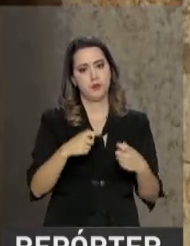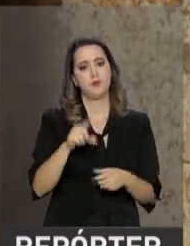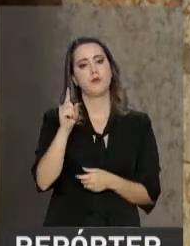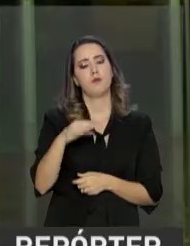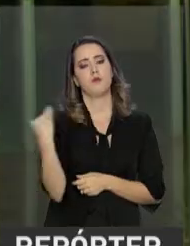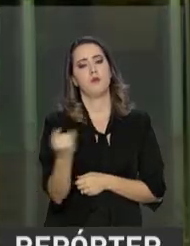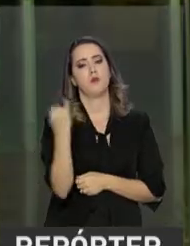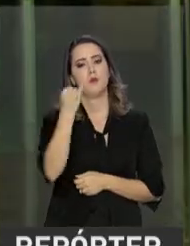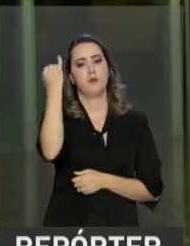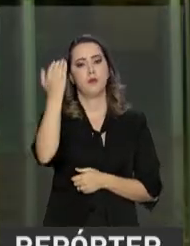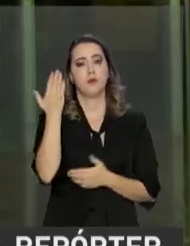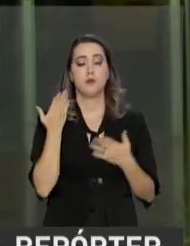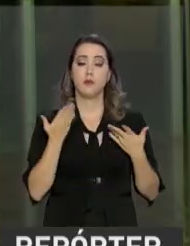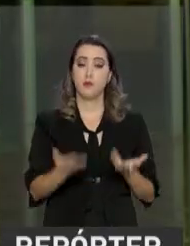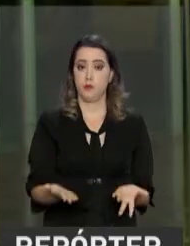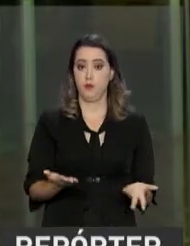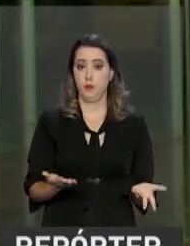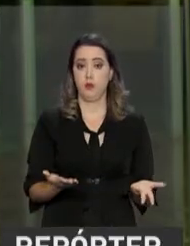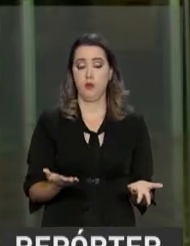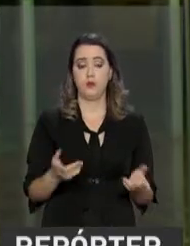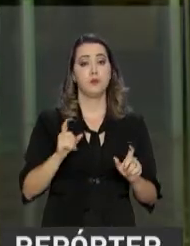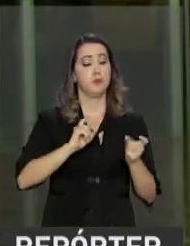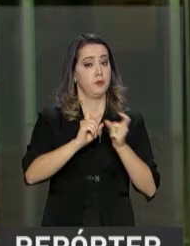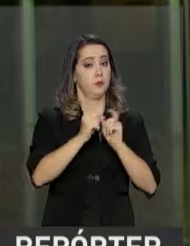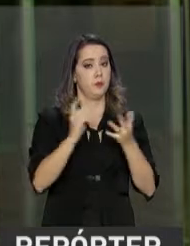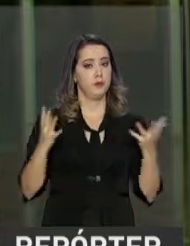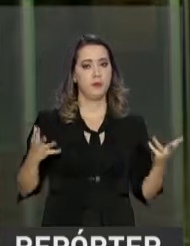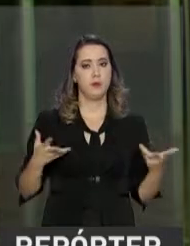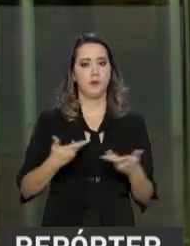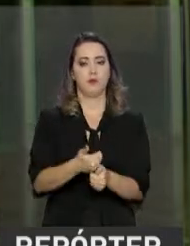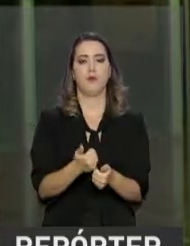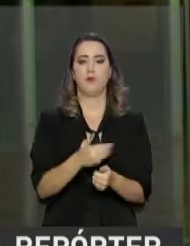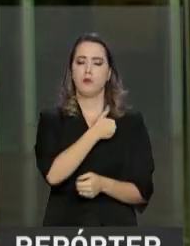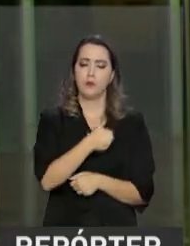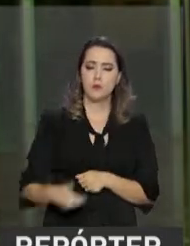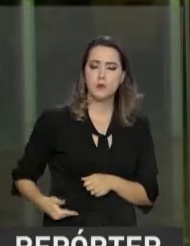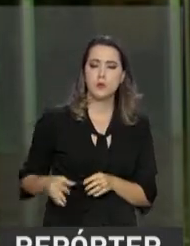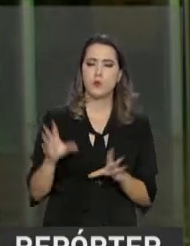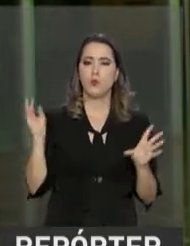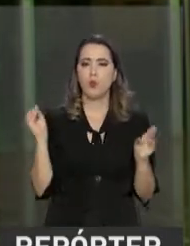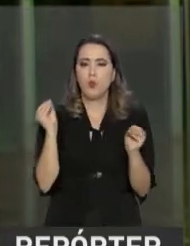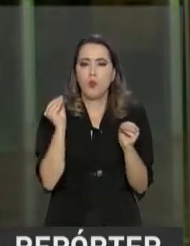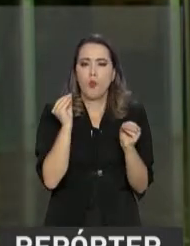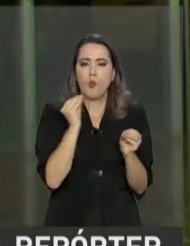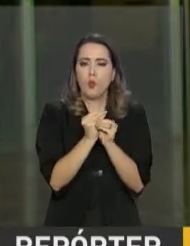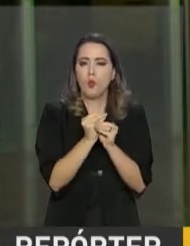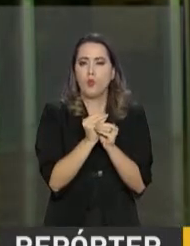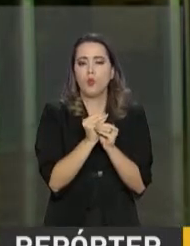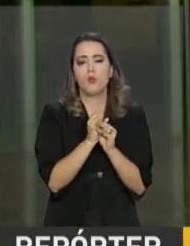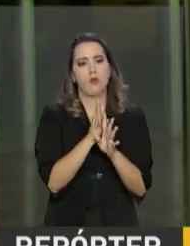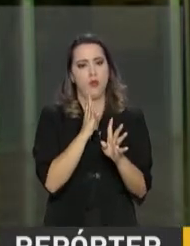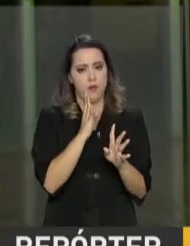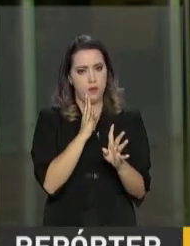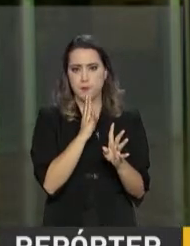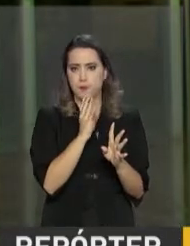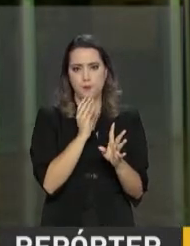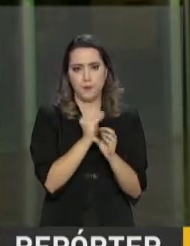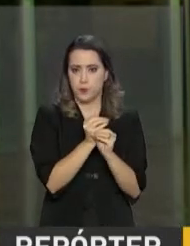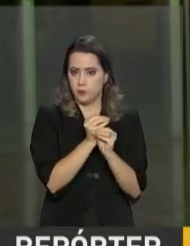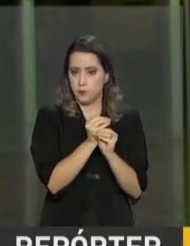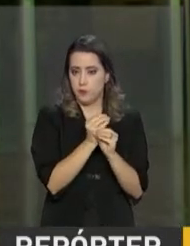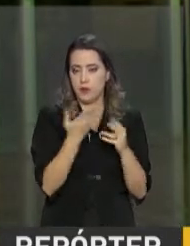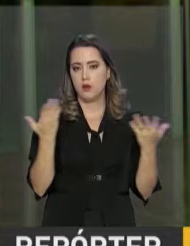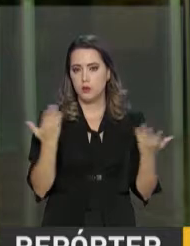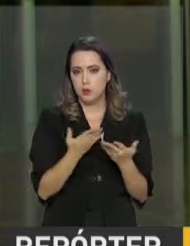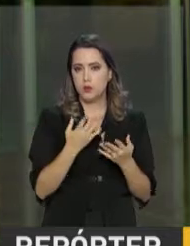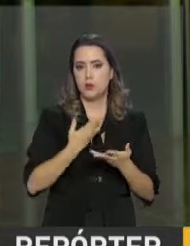humor é muito importante e com uma gestão mais eficiente o governo federal conseguiu zerar a fila de espera do bolsa família a partir do cruzamento